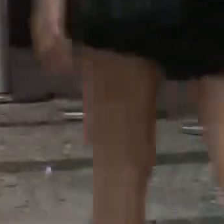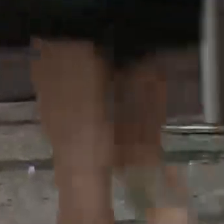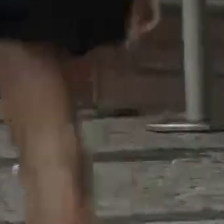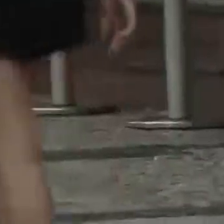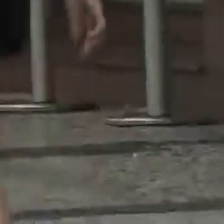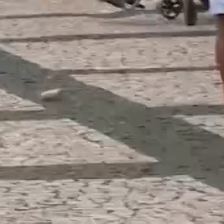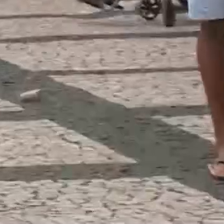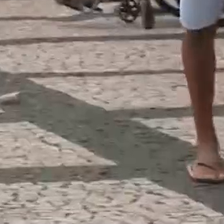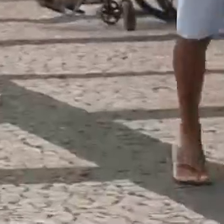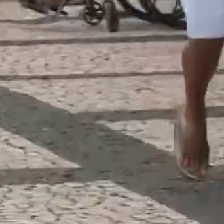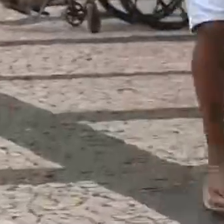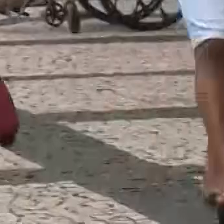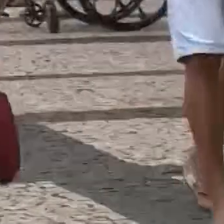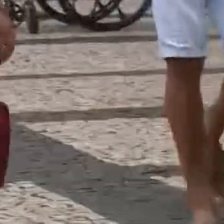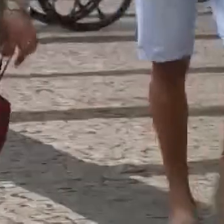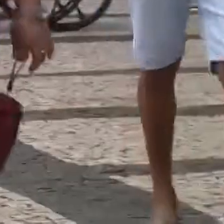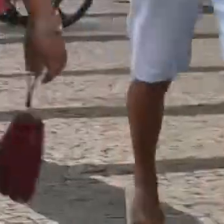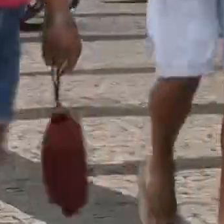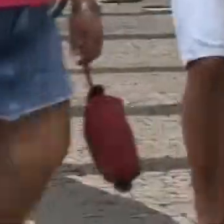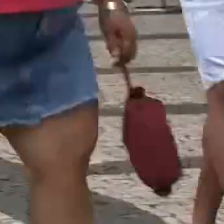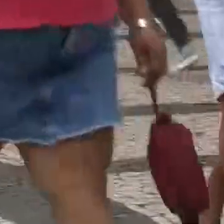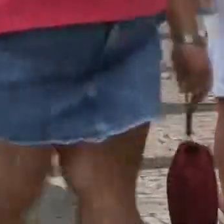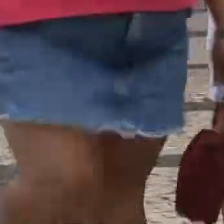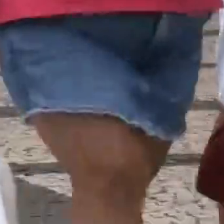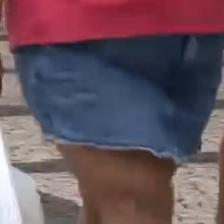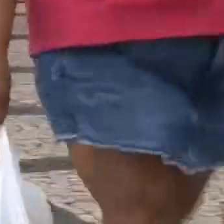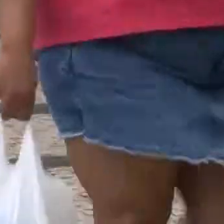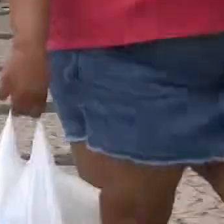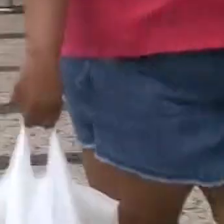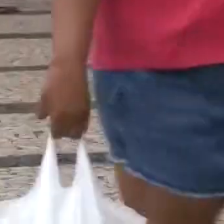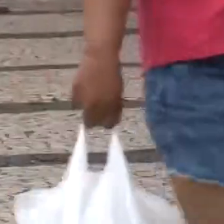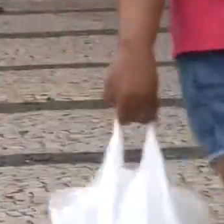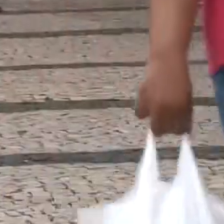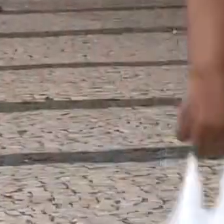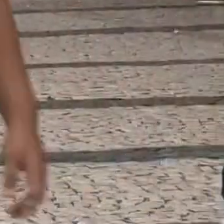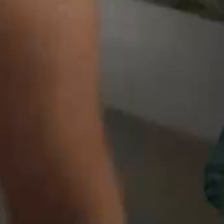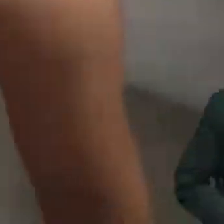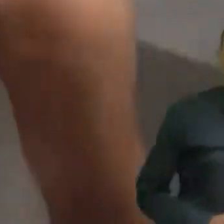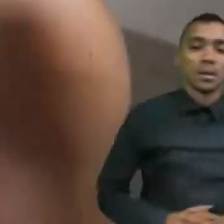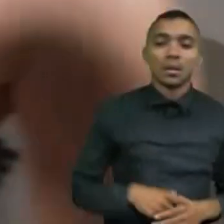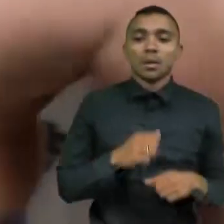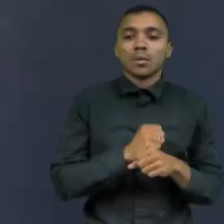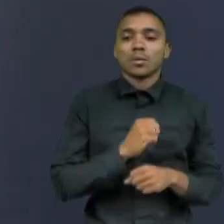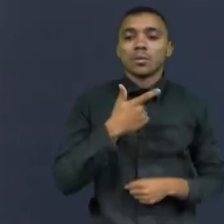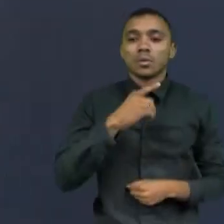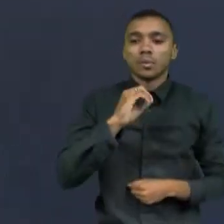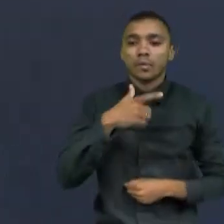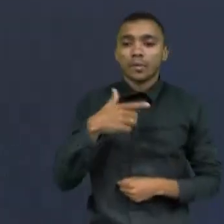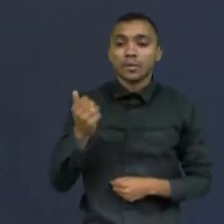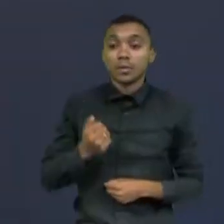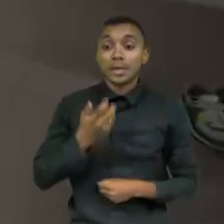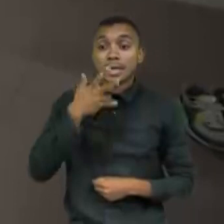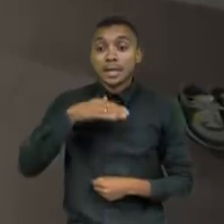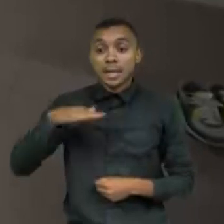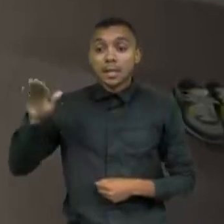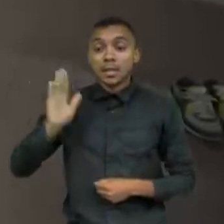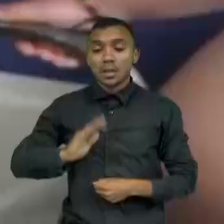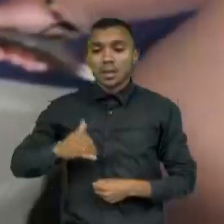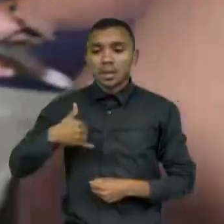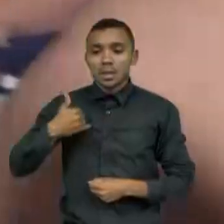e especialistas. Entre 2008 e 2021, o número de crianças acima do peso